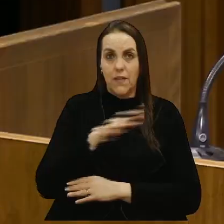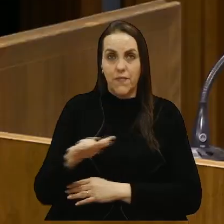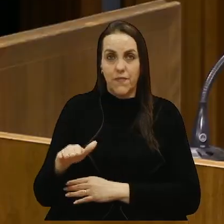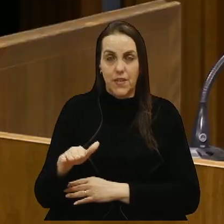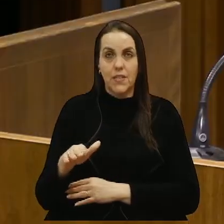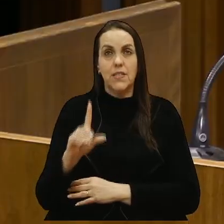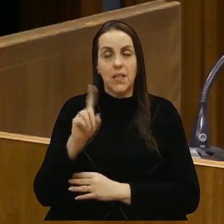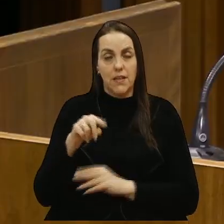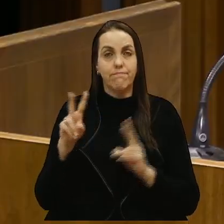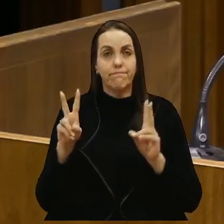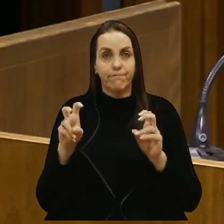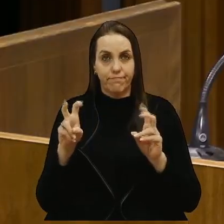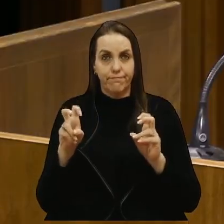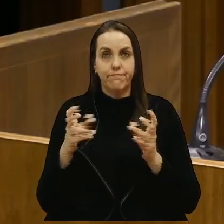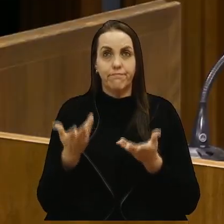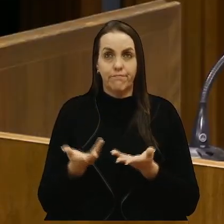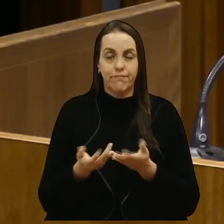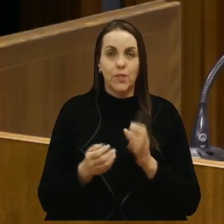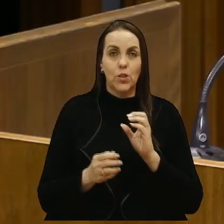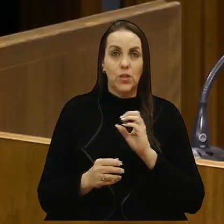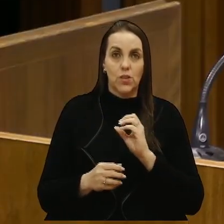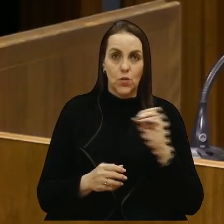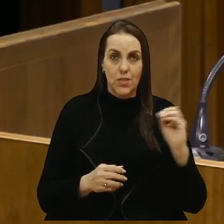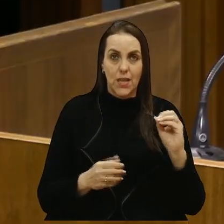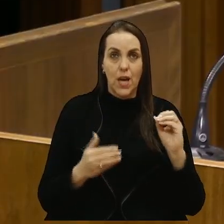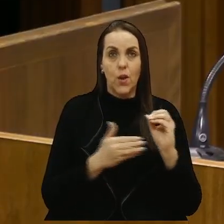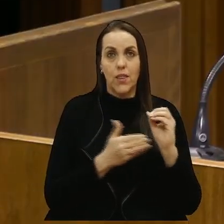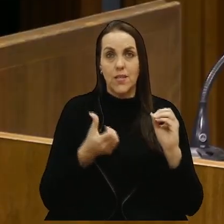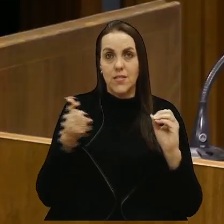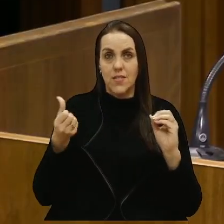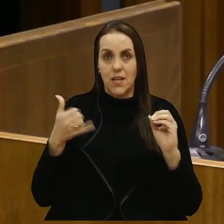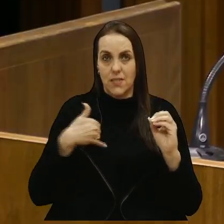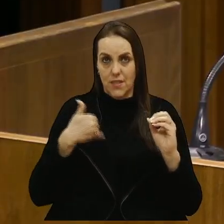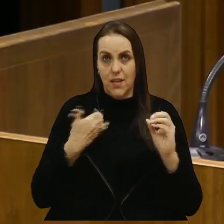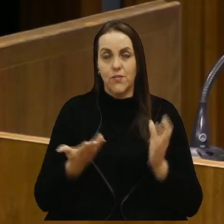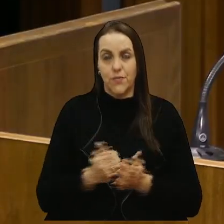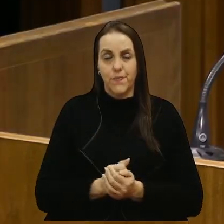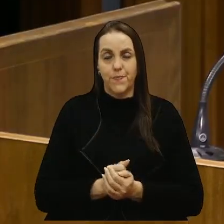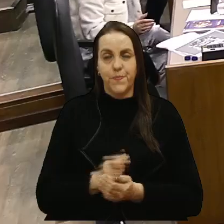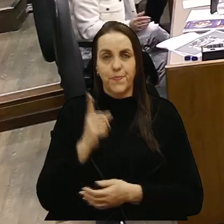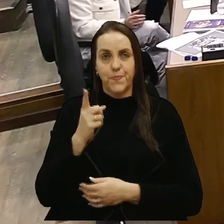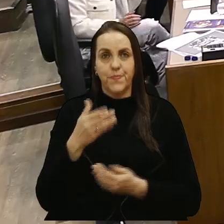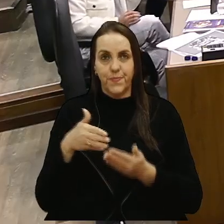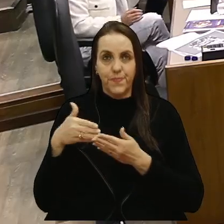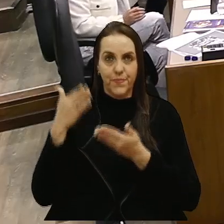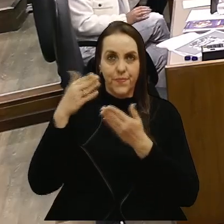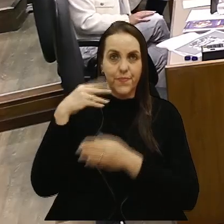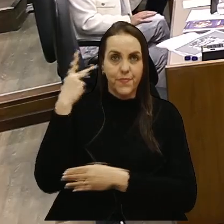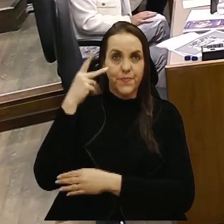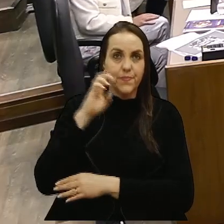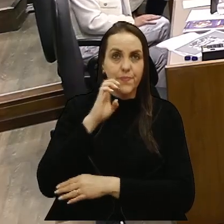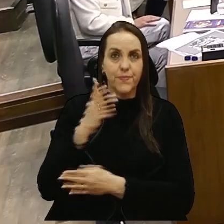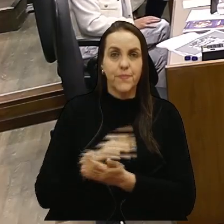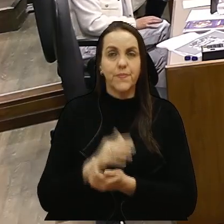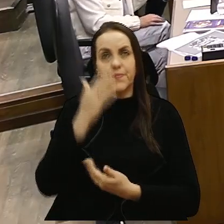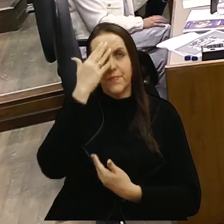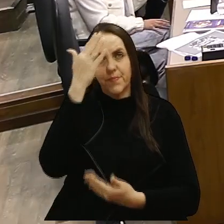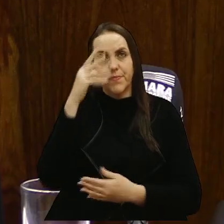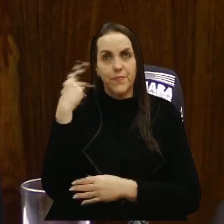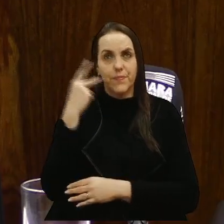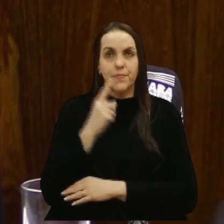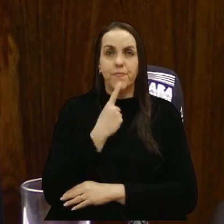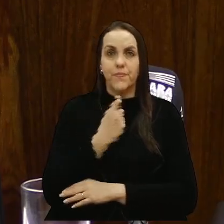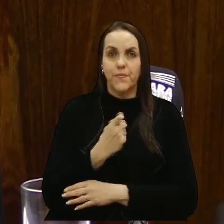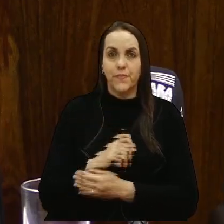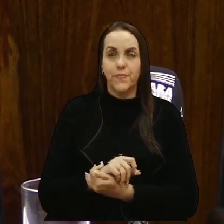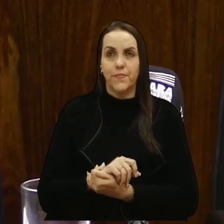tema que tratamos aqui, do 0 aos 6 anos. Sua parte, vereadora. Muito obrigada, vereadora Rose. Em